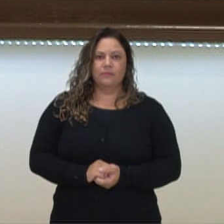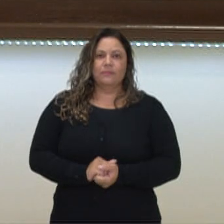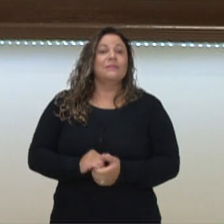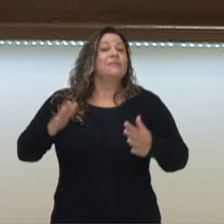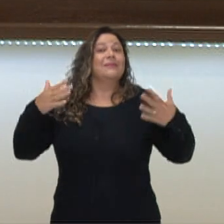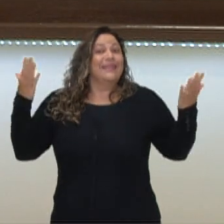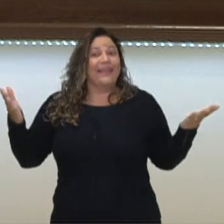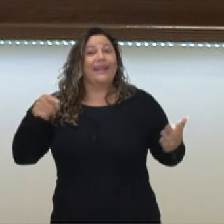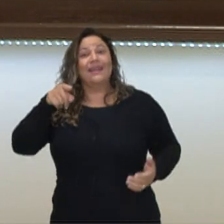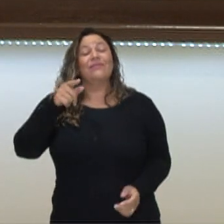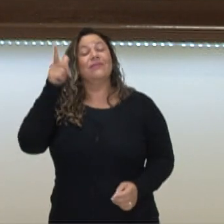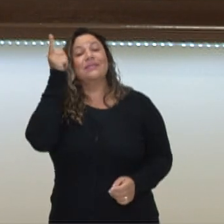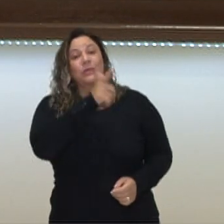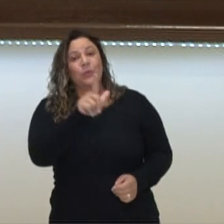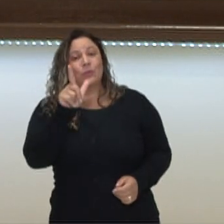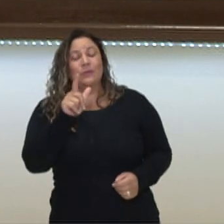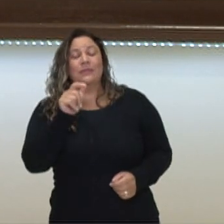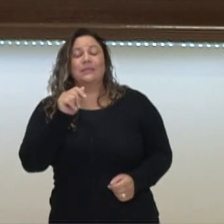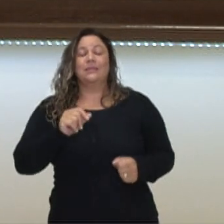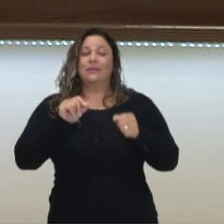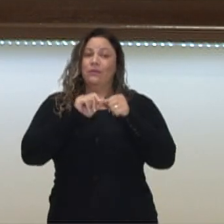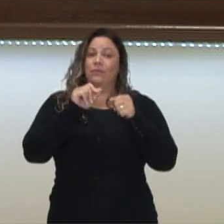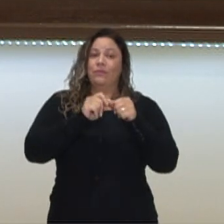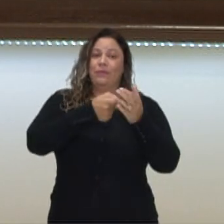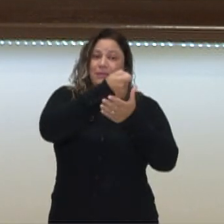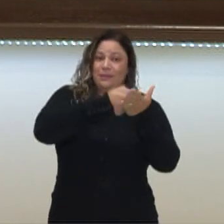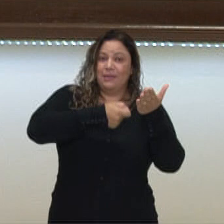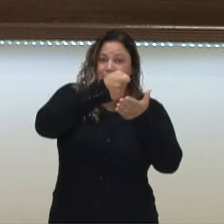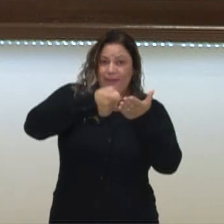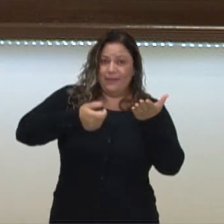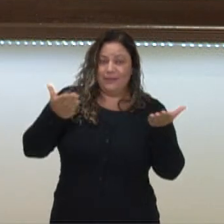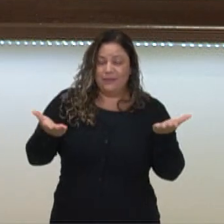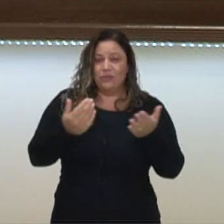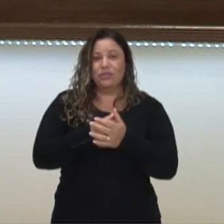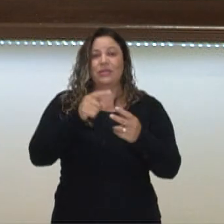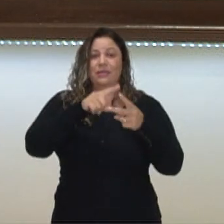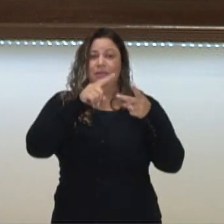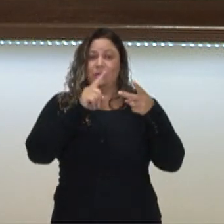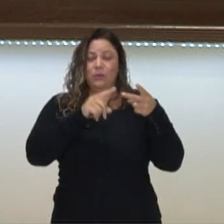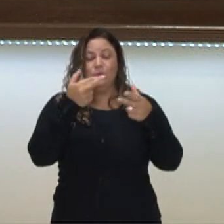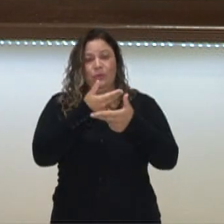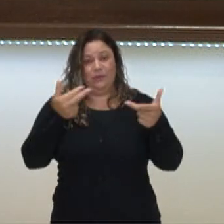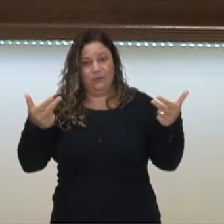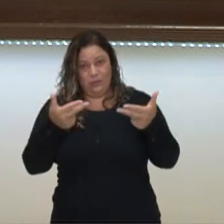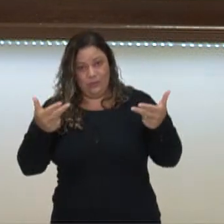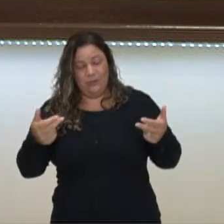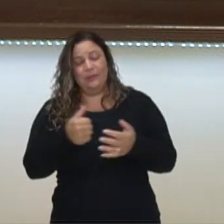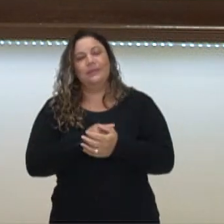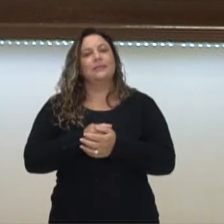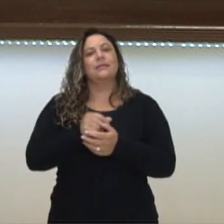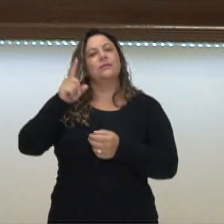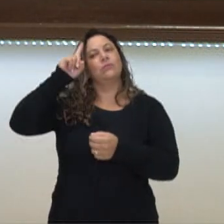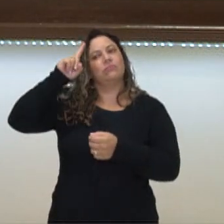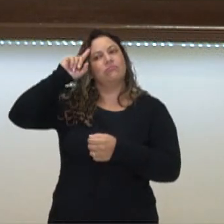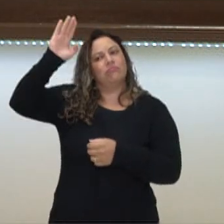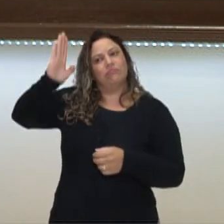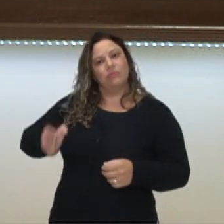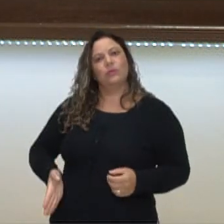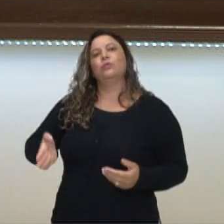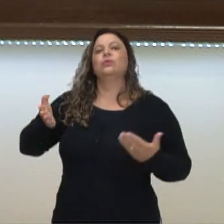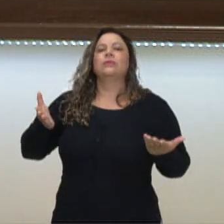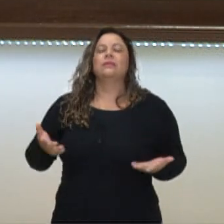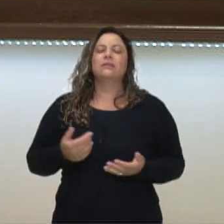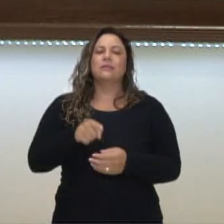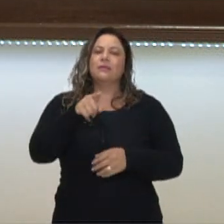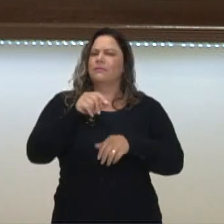E aí, você conseguiu fazer a listinha, né? São duas listas. As coisas que são do seu dia a dia, que você